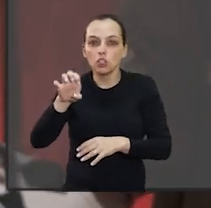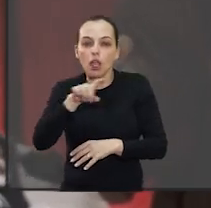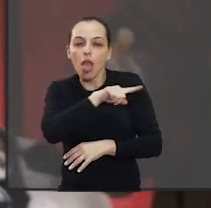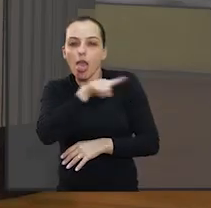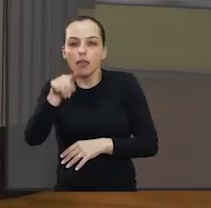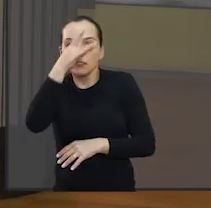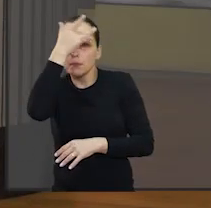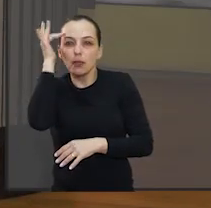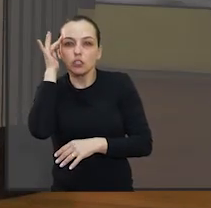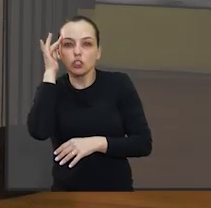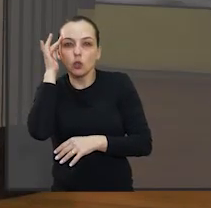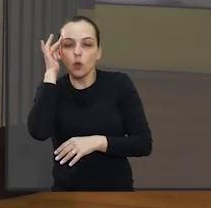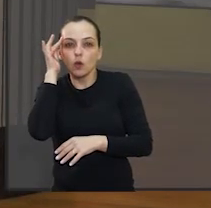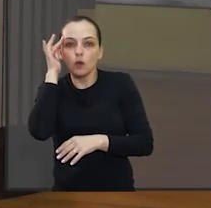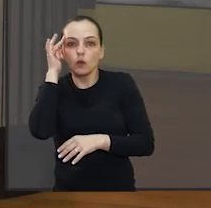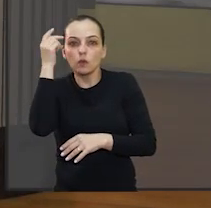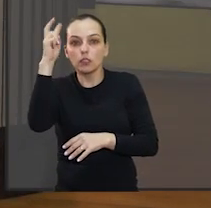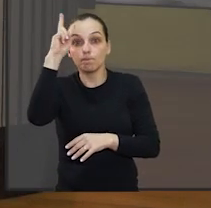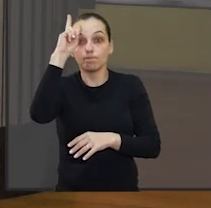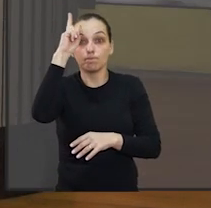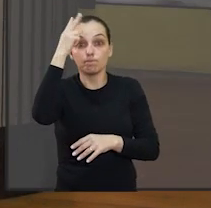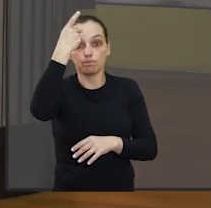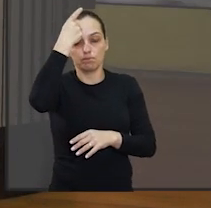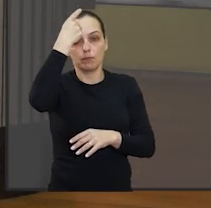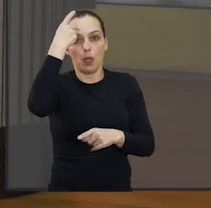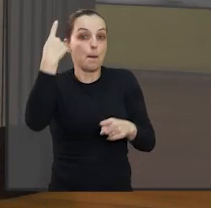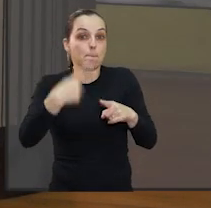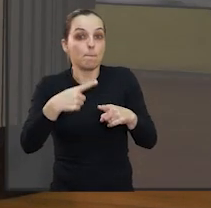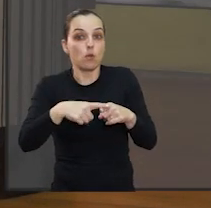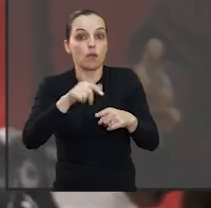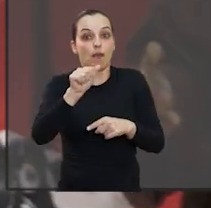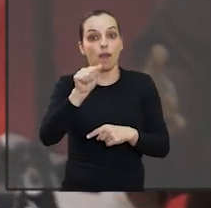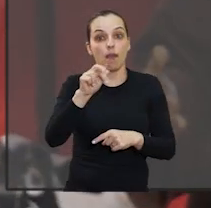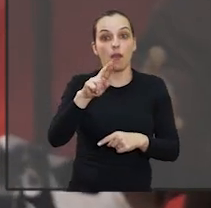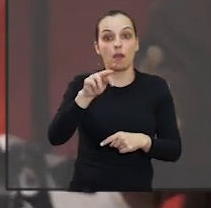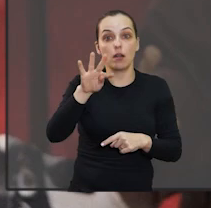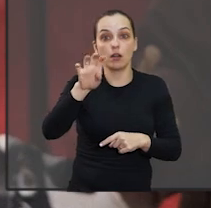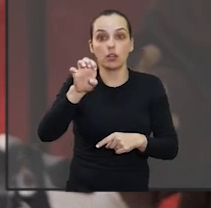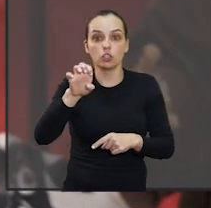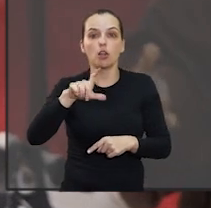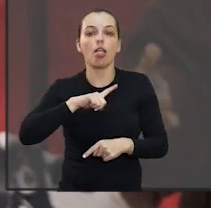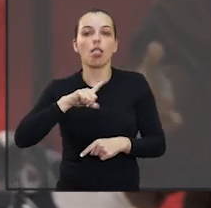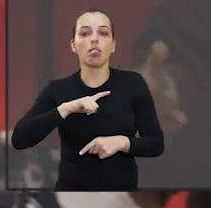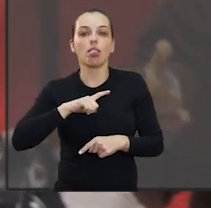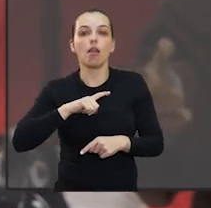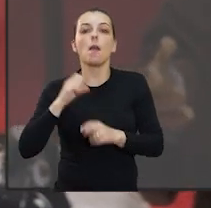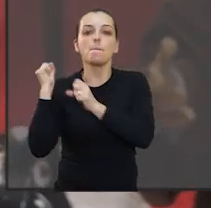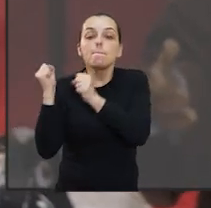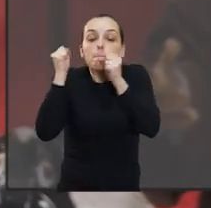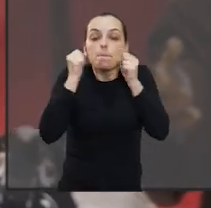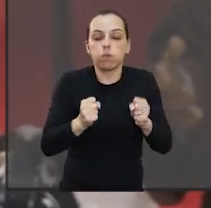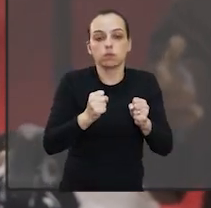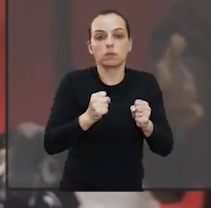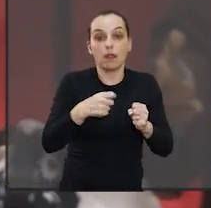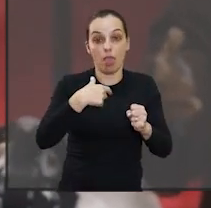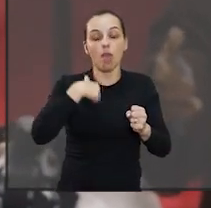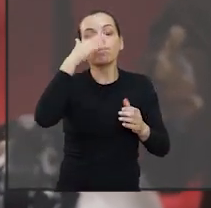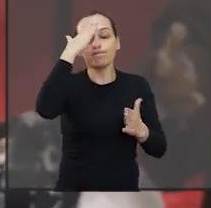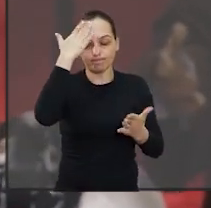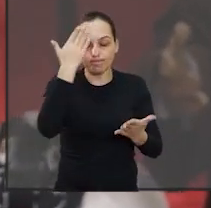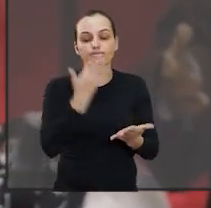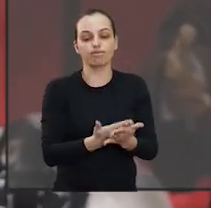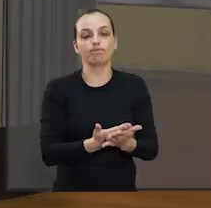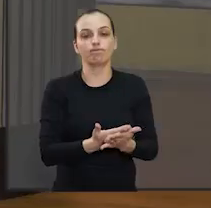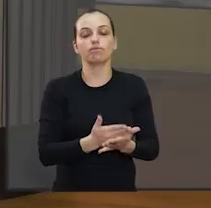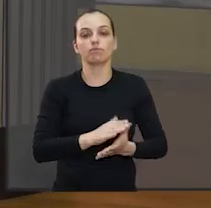cidade, o lugar onde você está, sei lá, porque você acredita muito nesse poder da arte e você quer lutar até onde